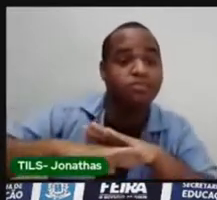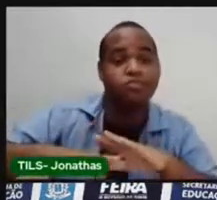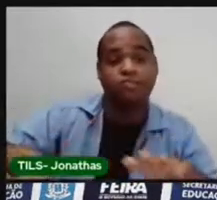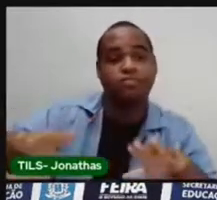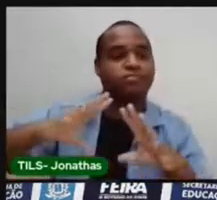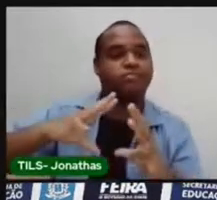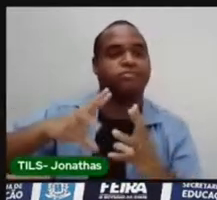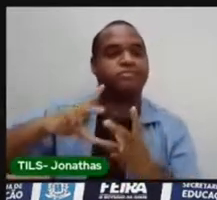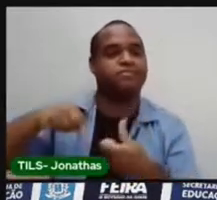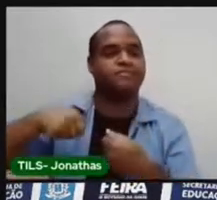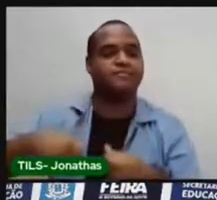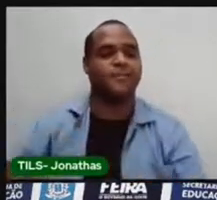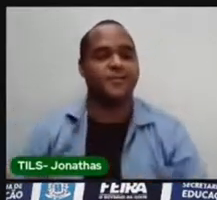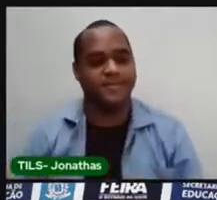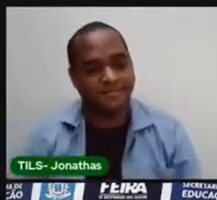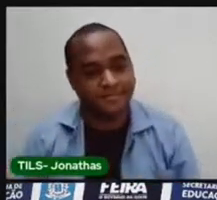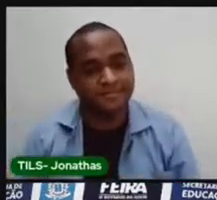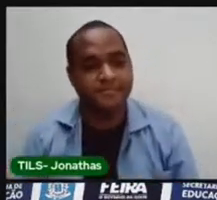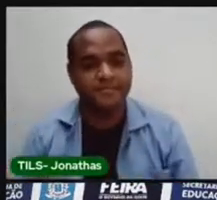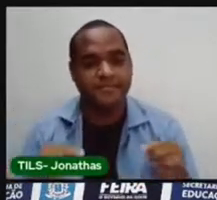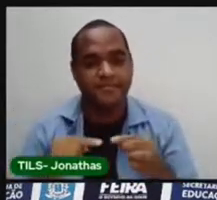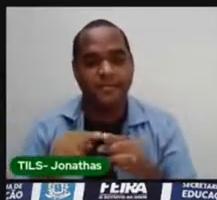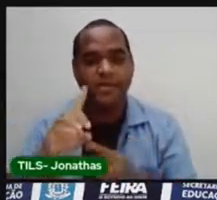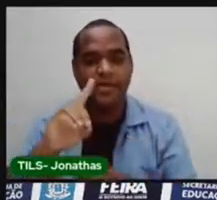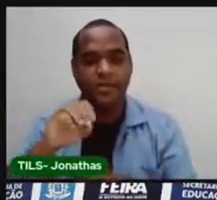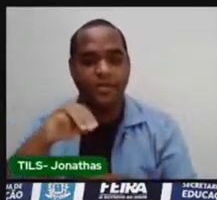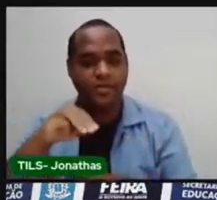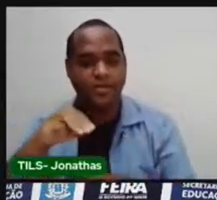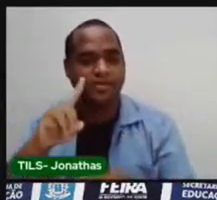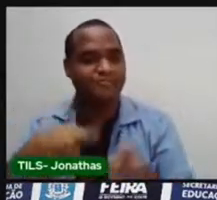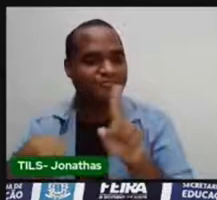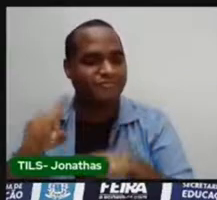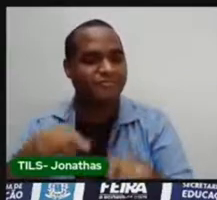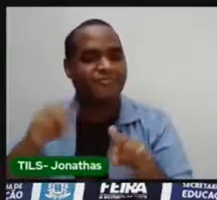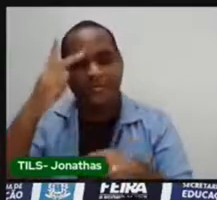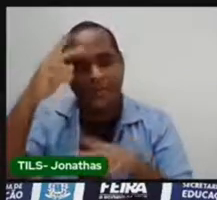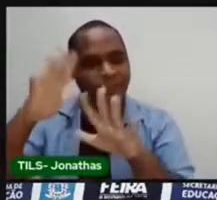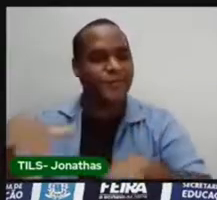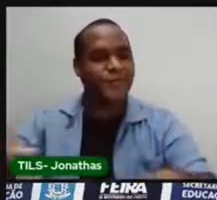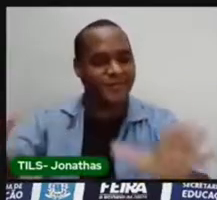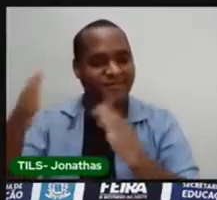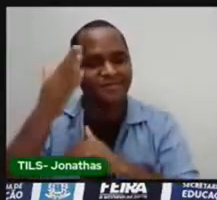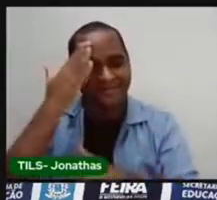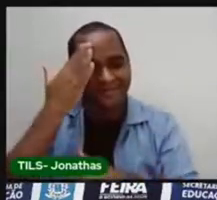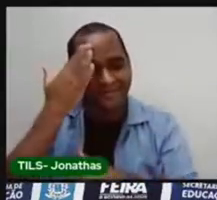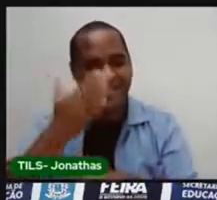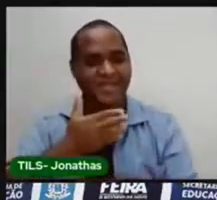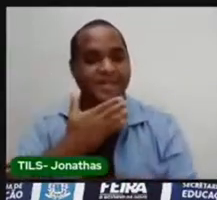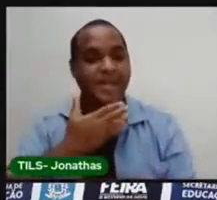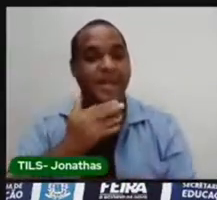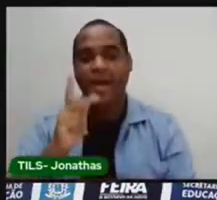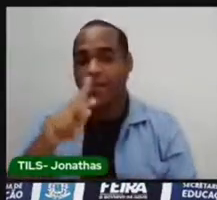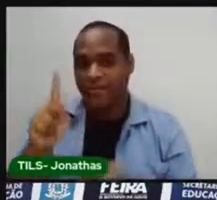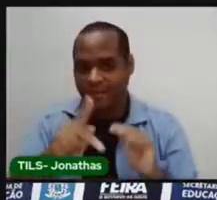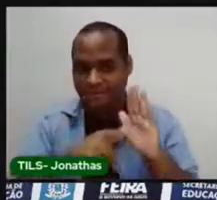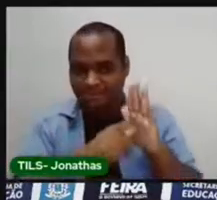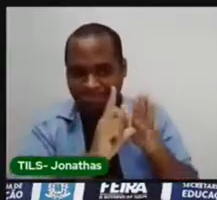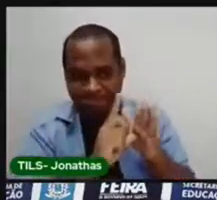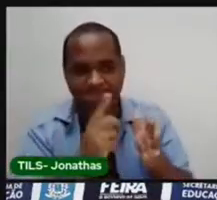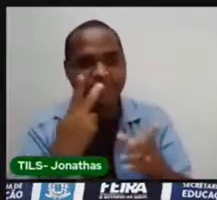fundo, acabou-se o mundo. É de domínio público. Lembra no início da aula que a professora